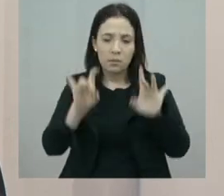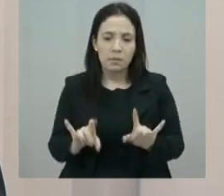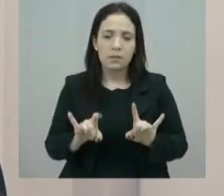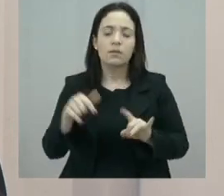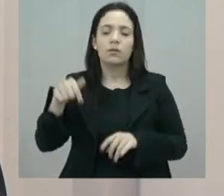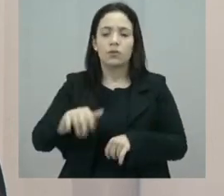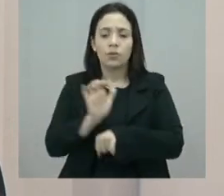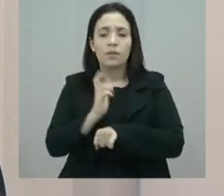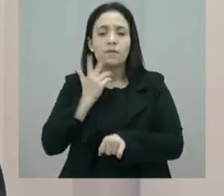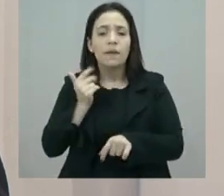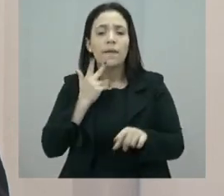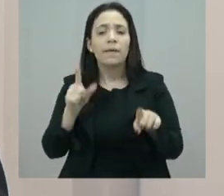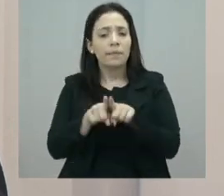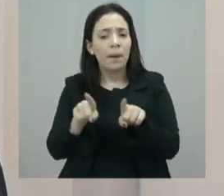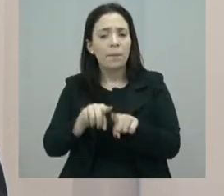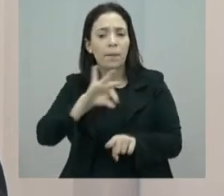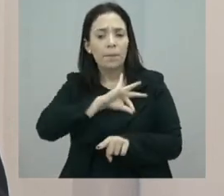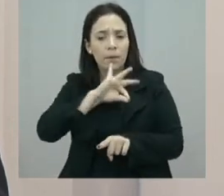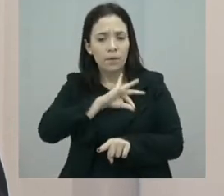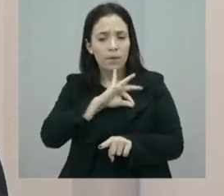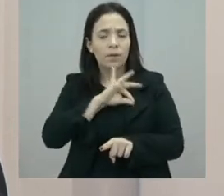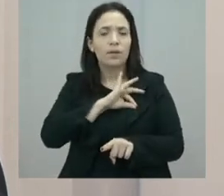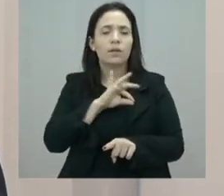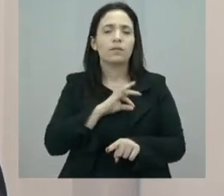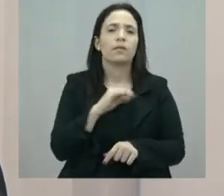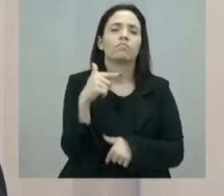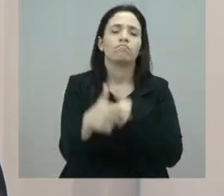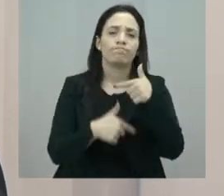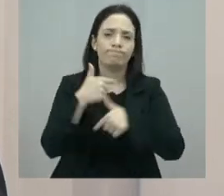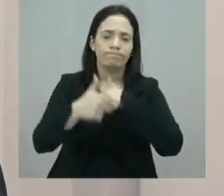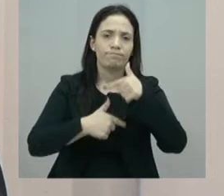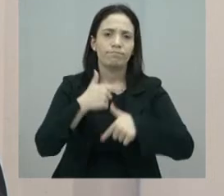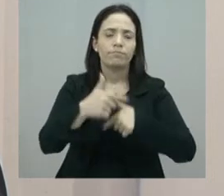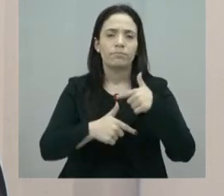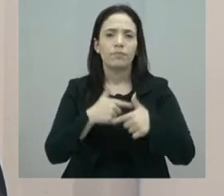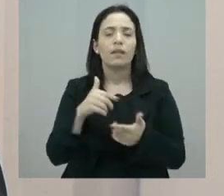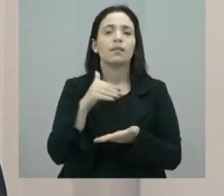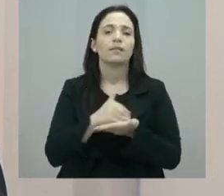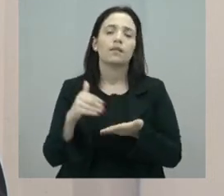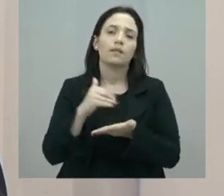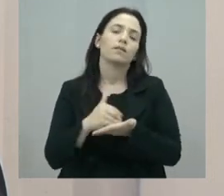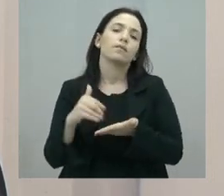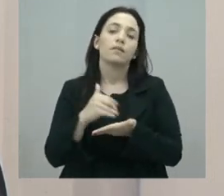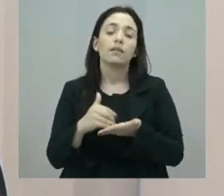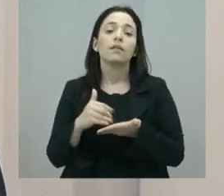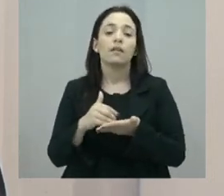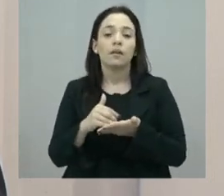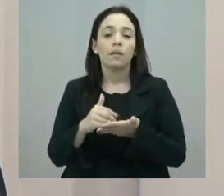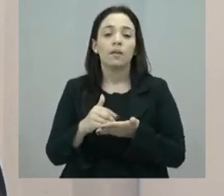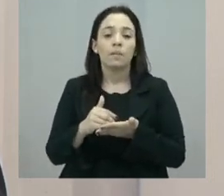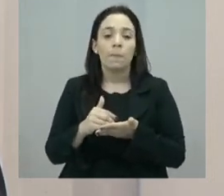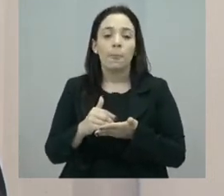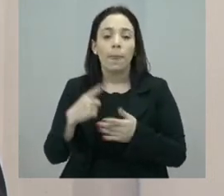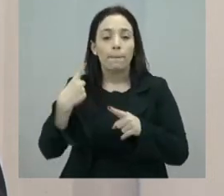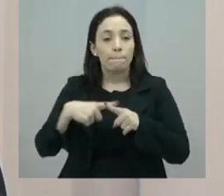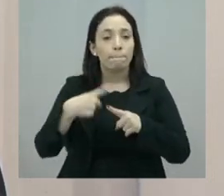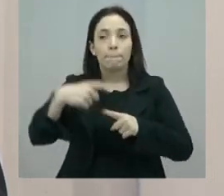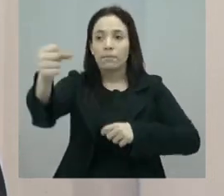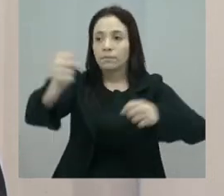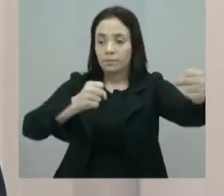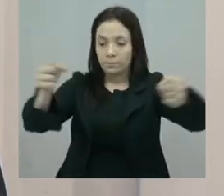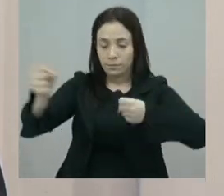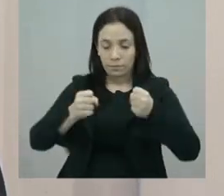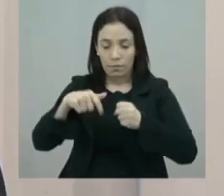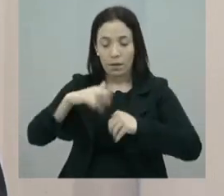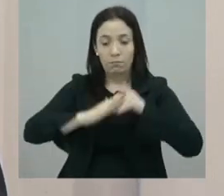que a polícia também cumpra a sua atribuição. A Secretaria de Segurança Pública precisa trabalhar para ter entrevistadores forenses da